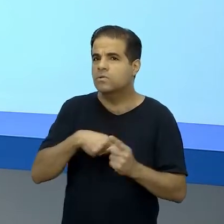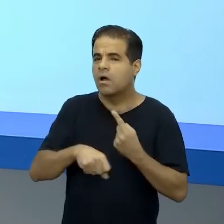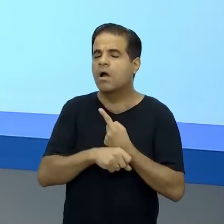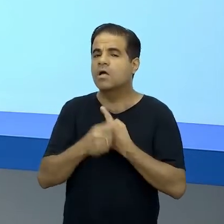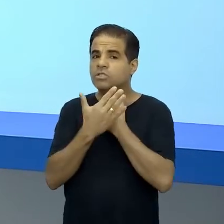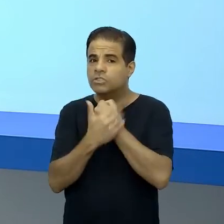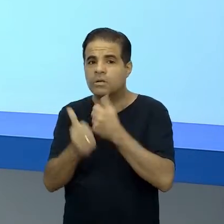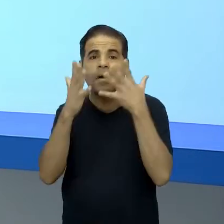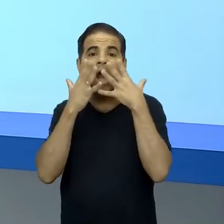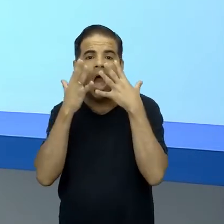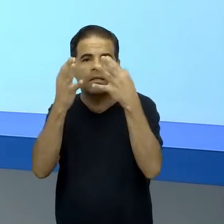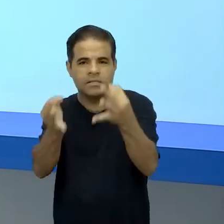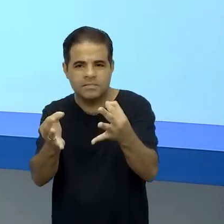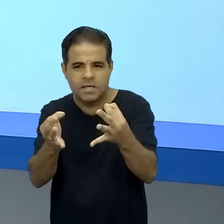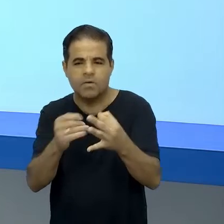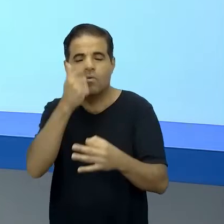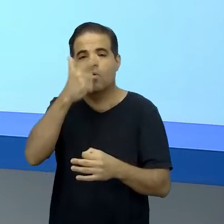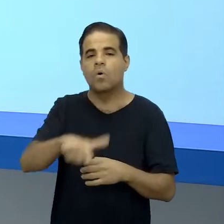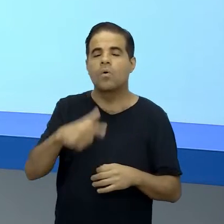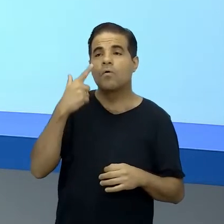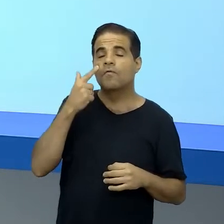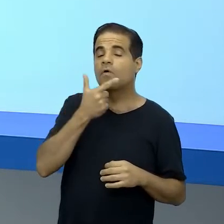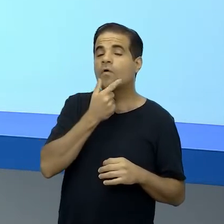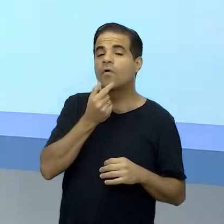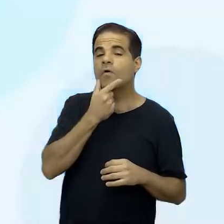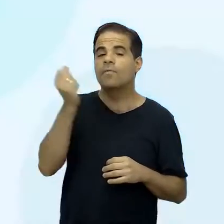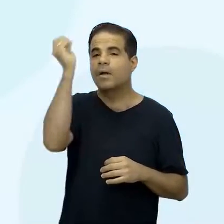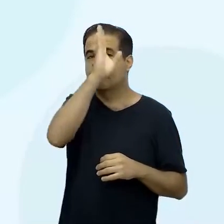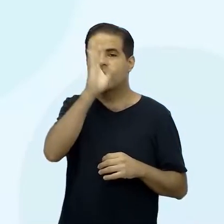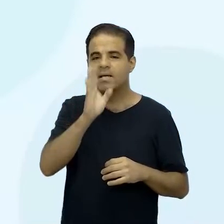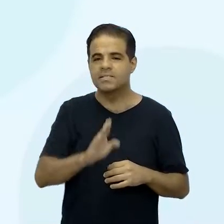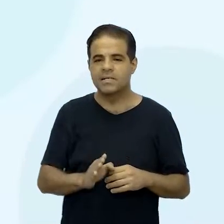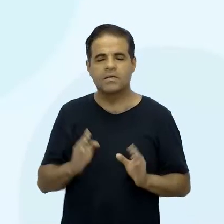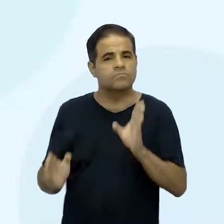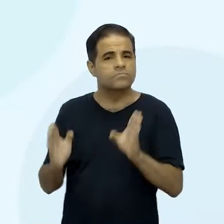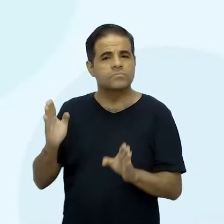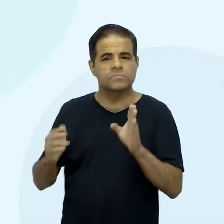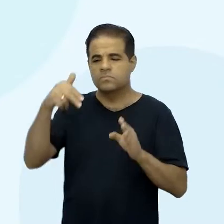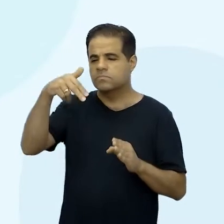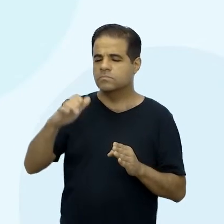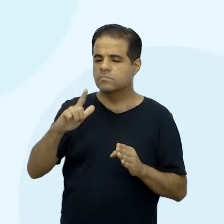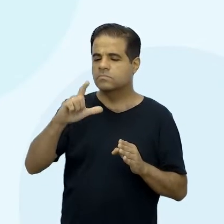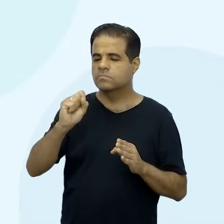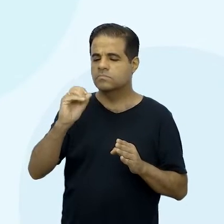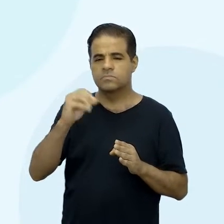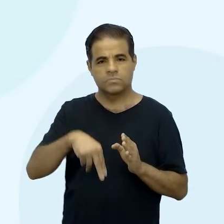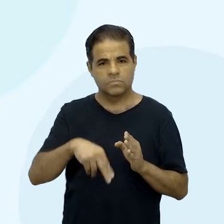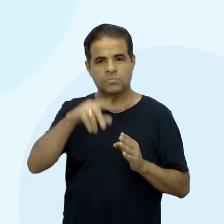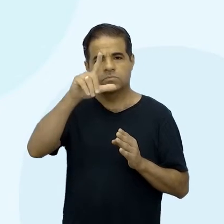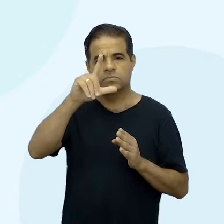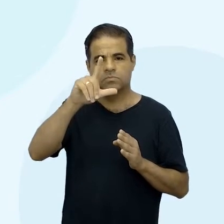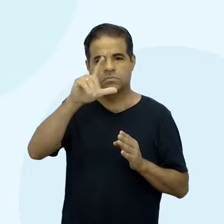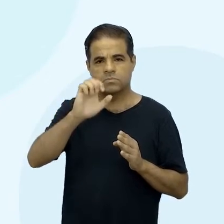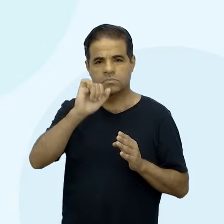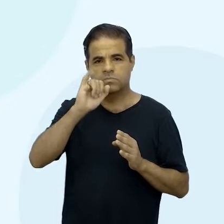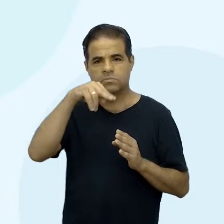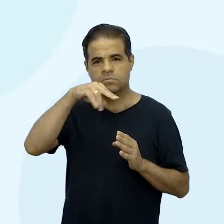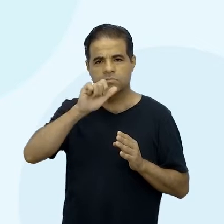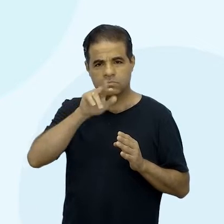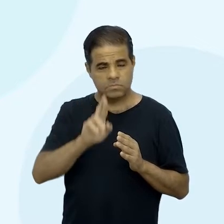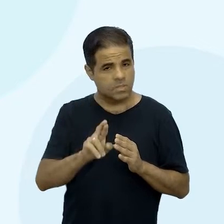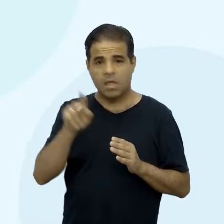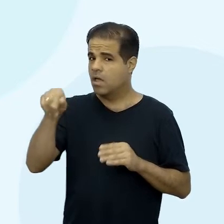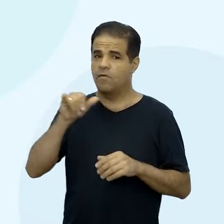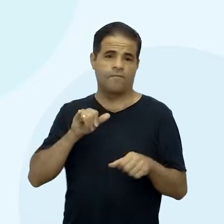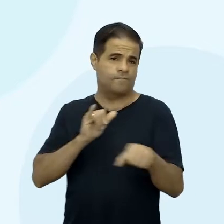atenção. Bora lá para mais um brasileiro na nossa etapa aqui, que é o Nelson Lehner, que esse também não pode